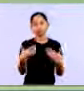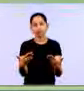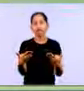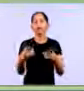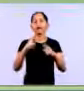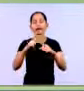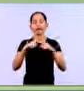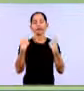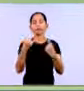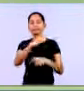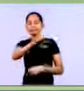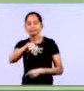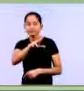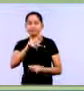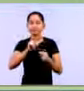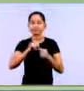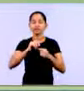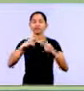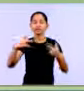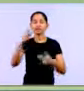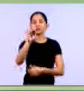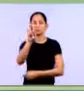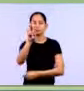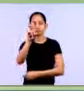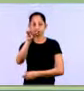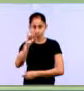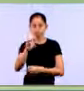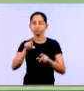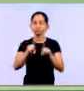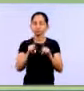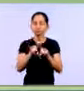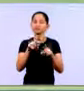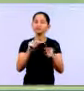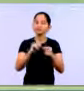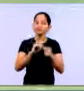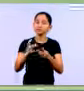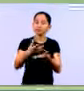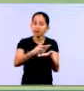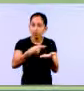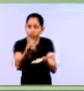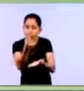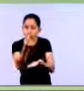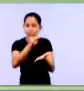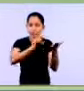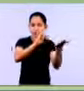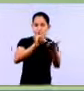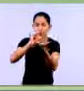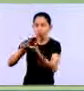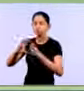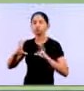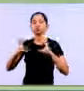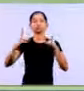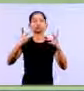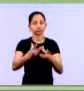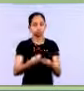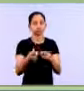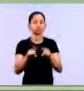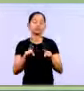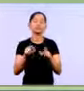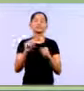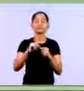o direito tributário e os tributos têm por esse intuito arrecadar,